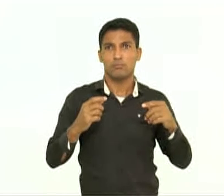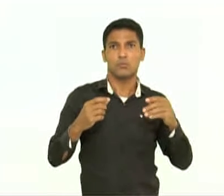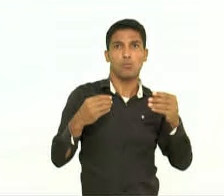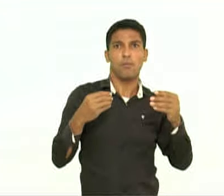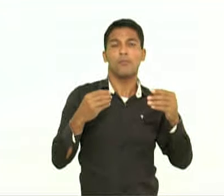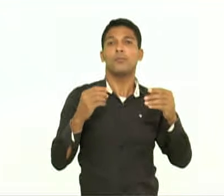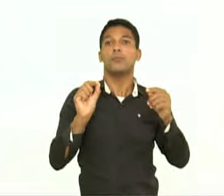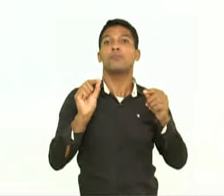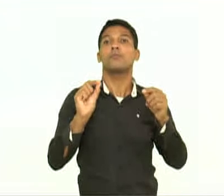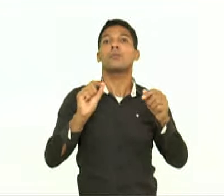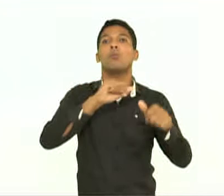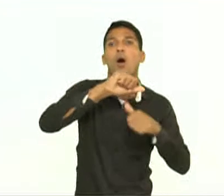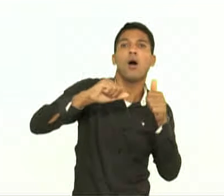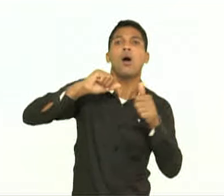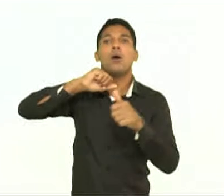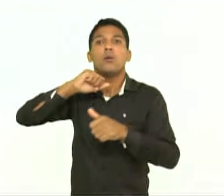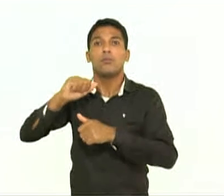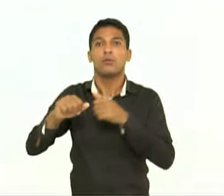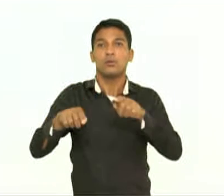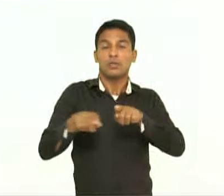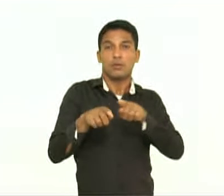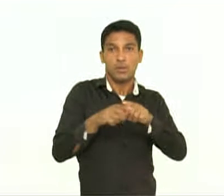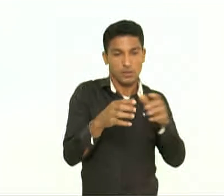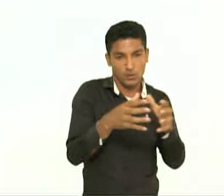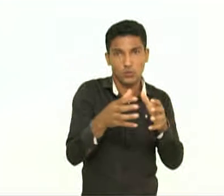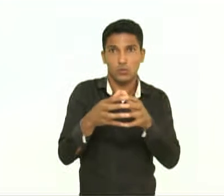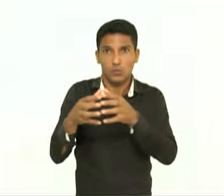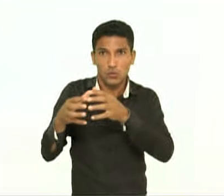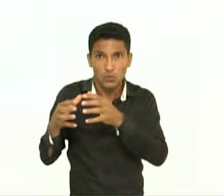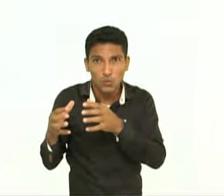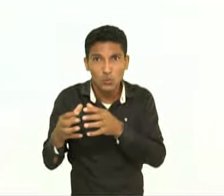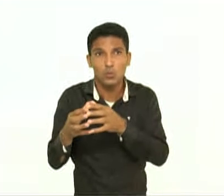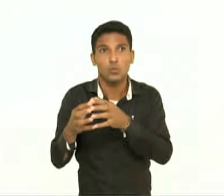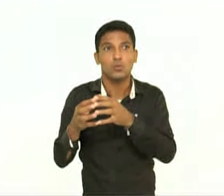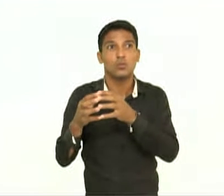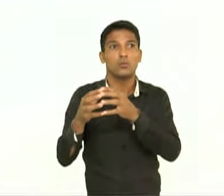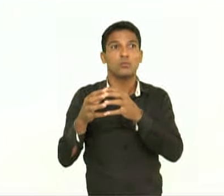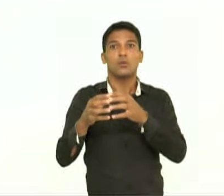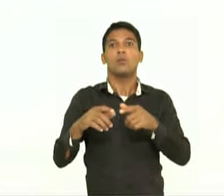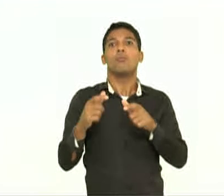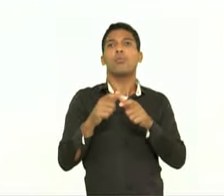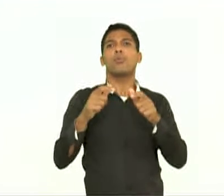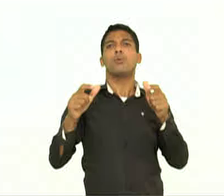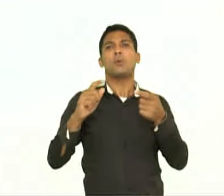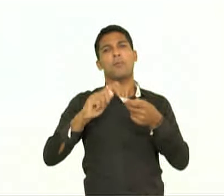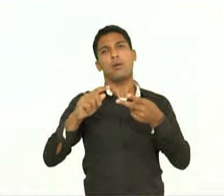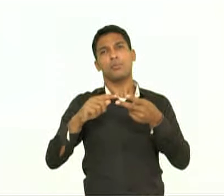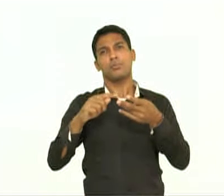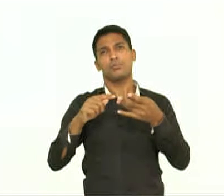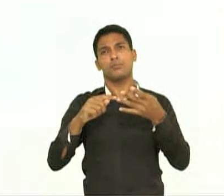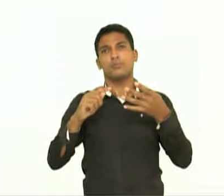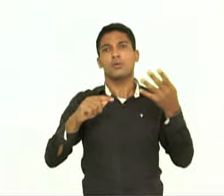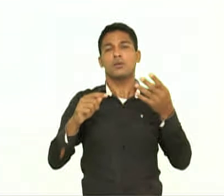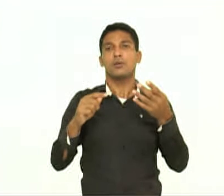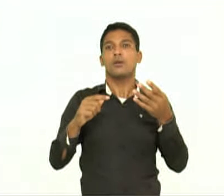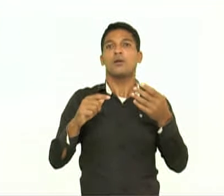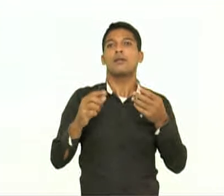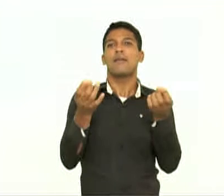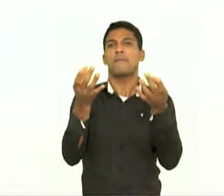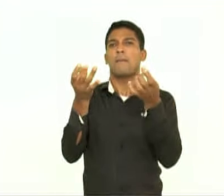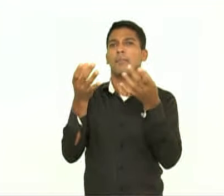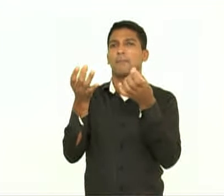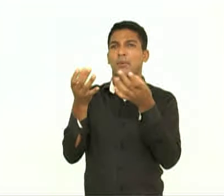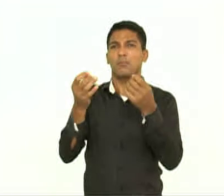de partidos e movimentos sociais. Junto a esse aumento dos fluxos internacionais de mercadorias